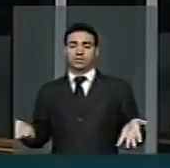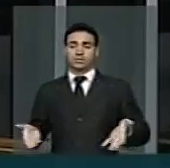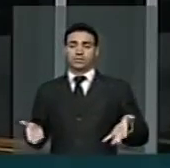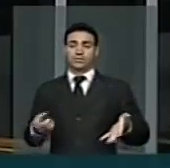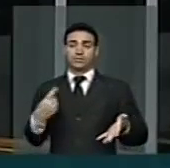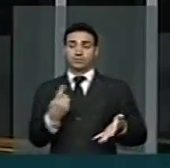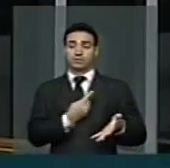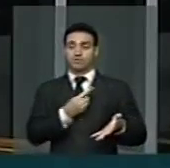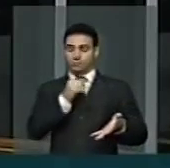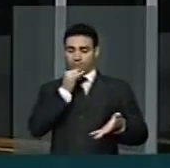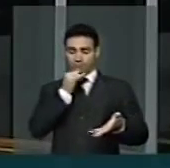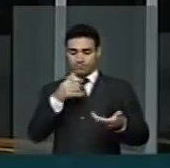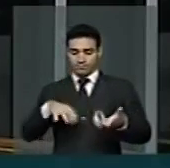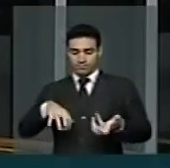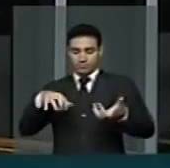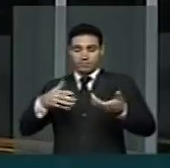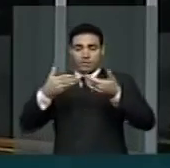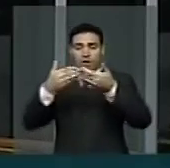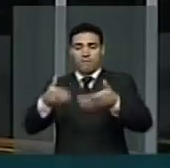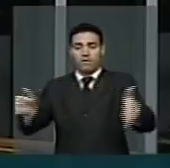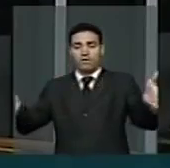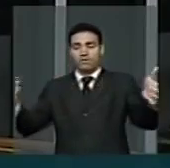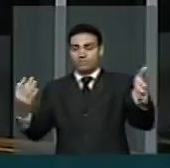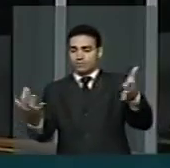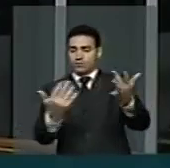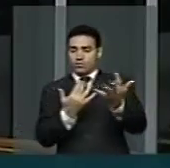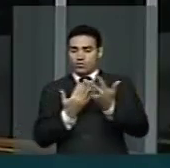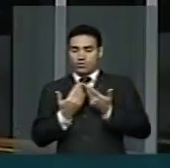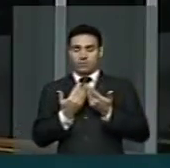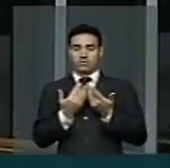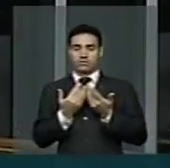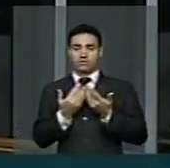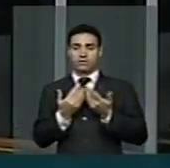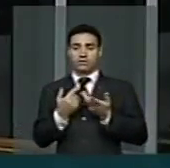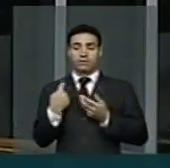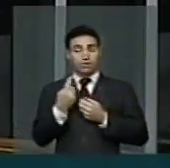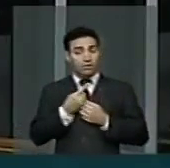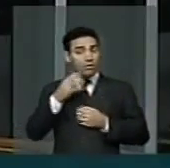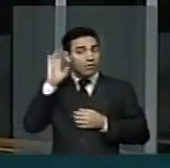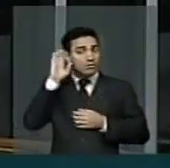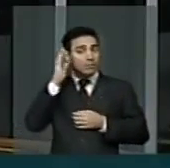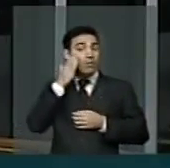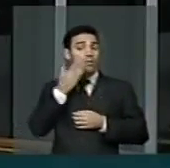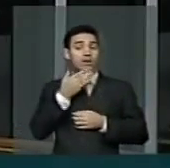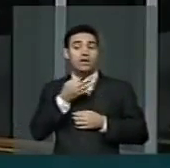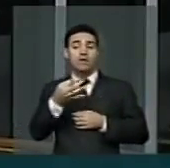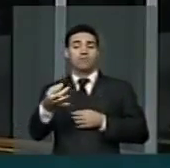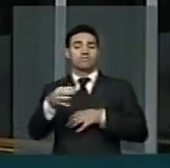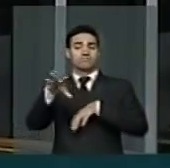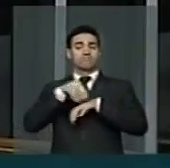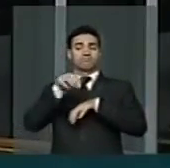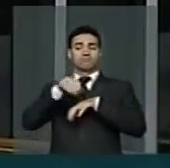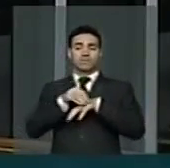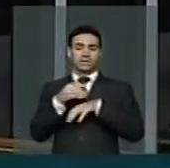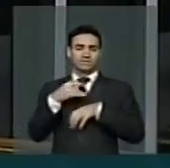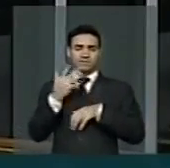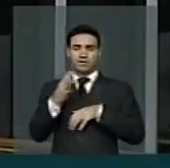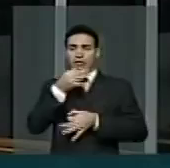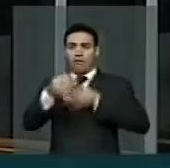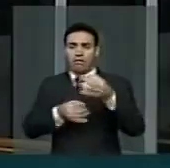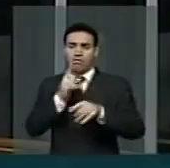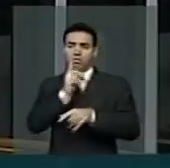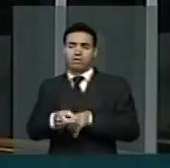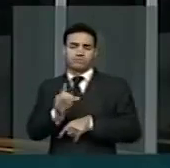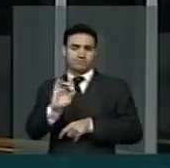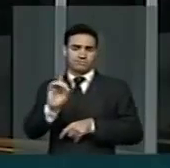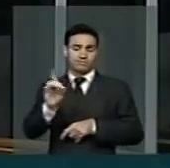as portas dessa casa para ouvir mais do que falar. Na verdade, as ruas querem do